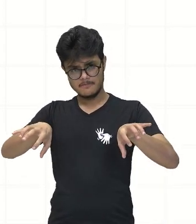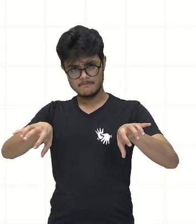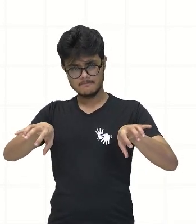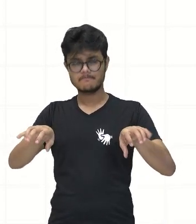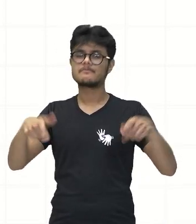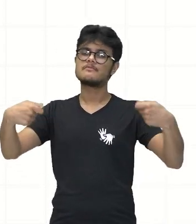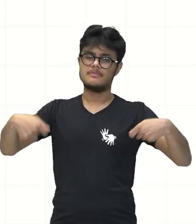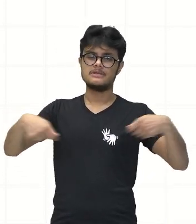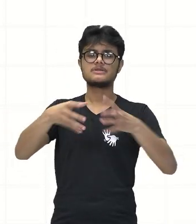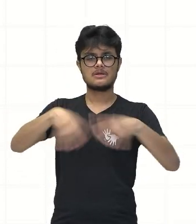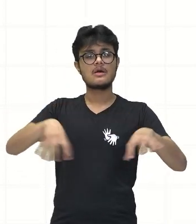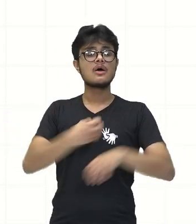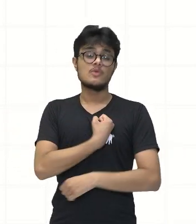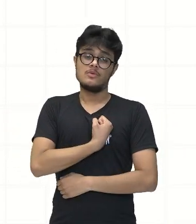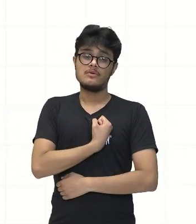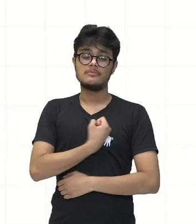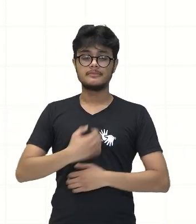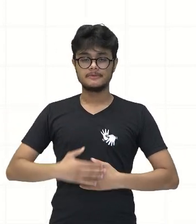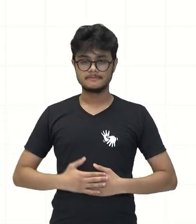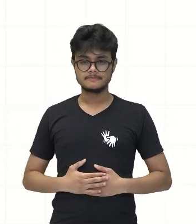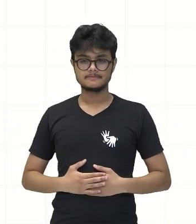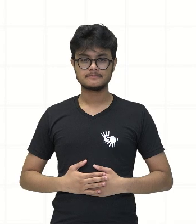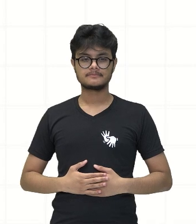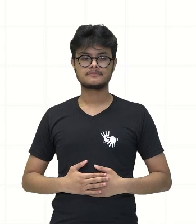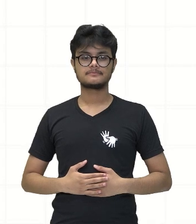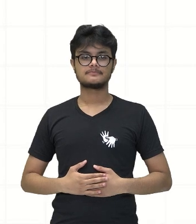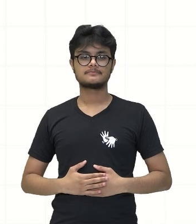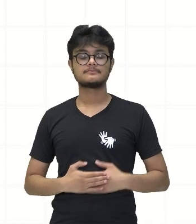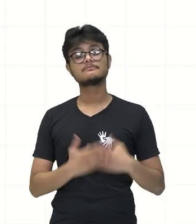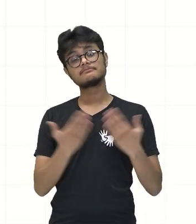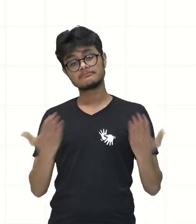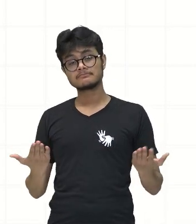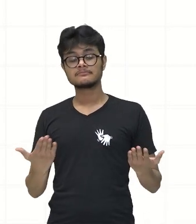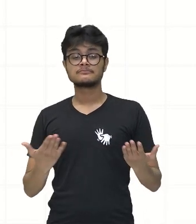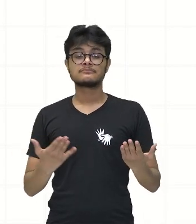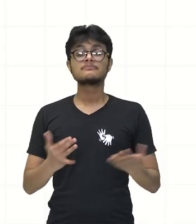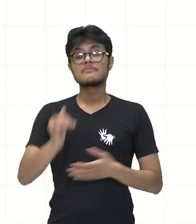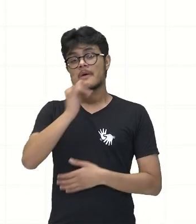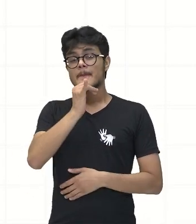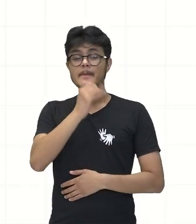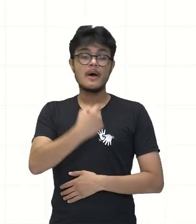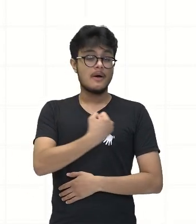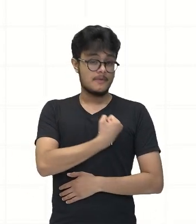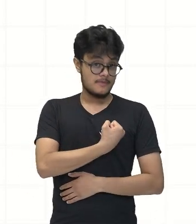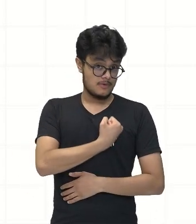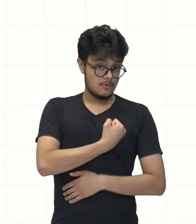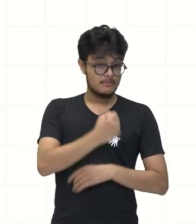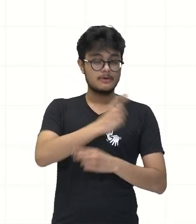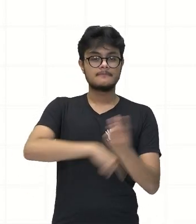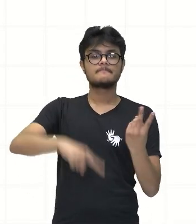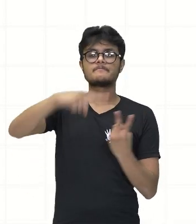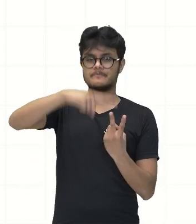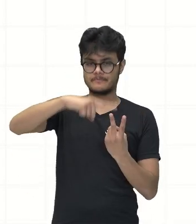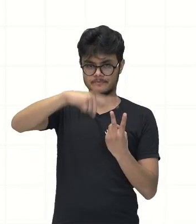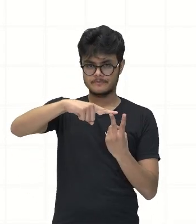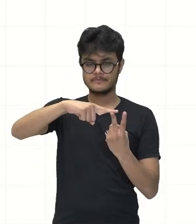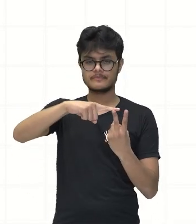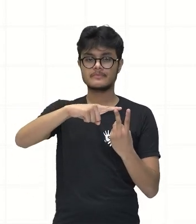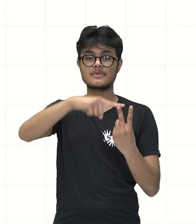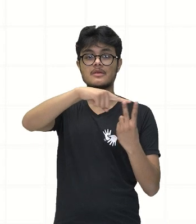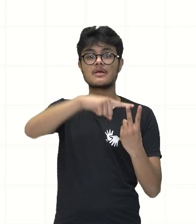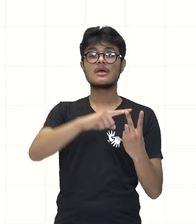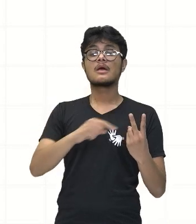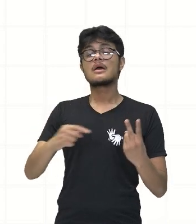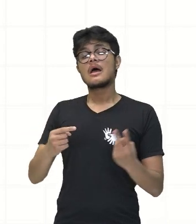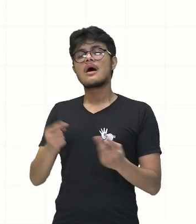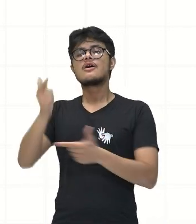um número natural em fatores primos. Então, eu vou pegar o número que está dentro do radicando e eu vou fazer uma fatoração